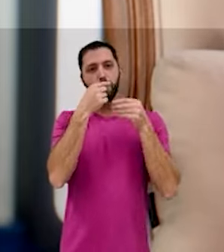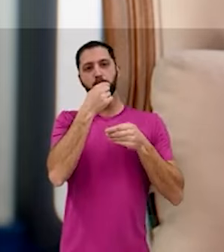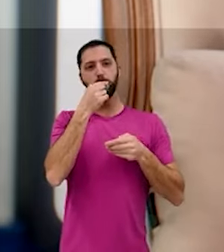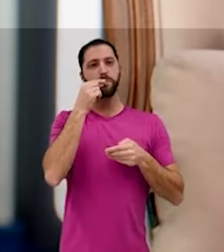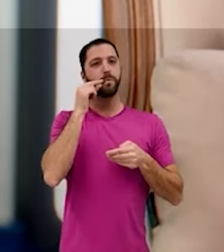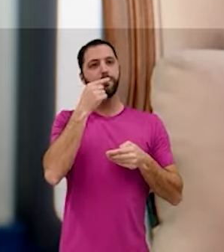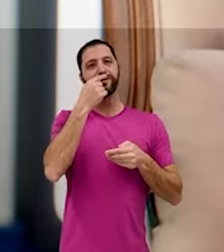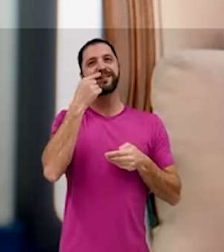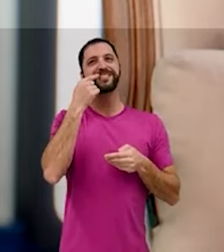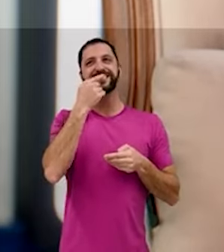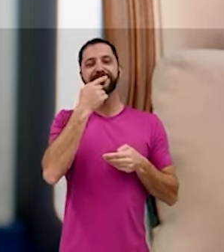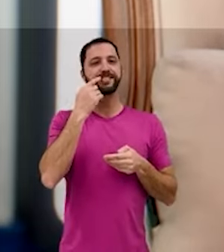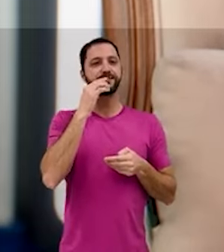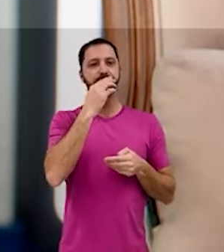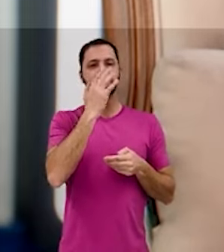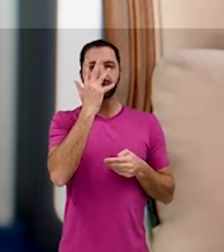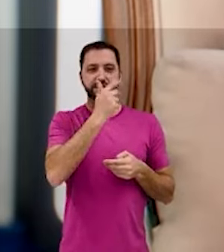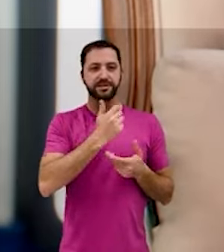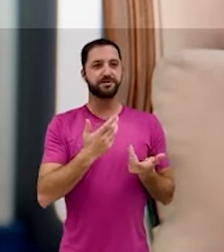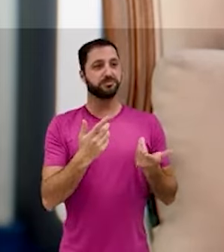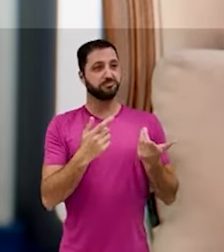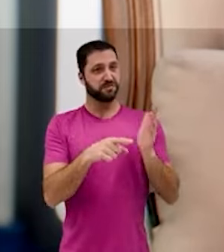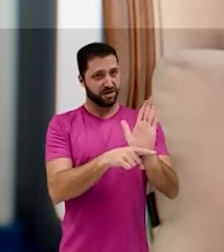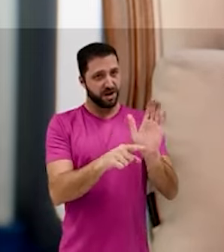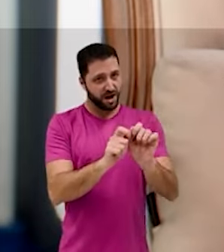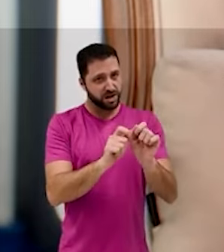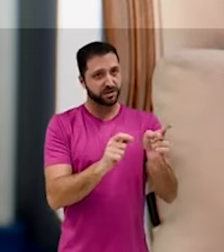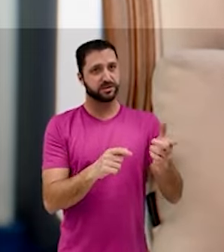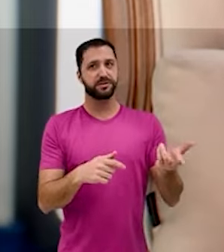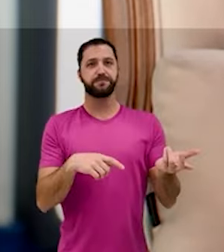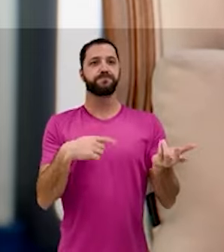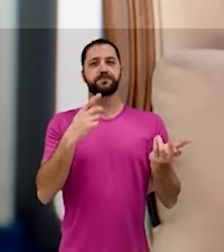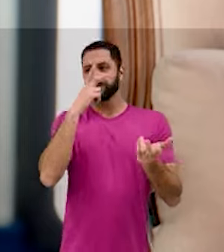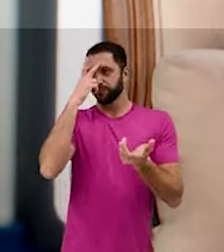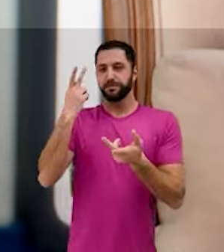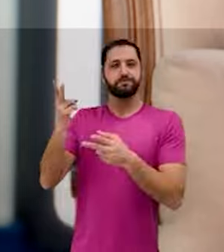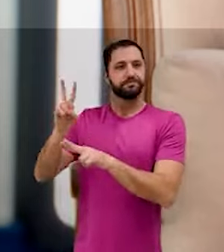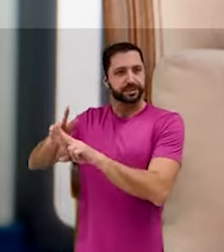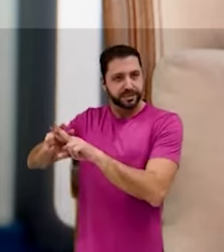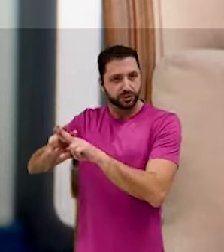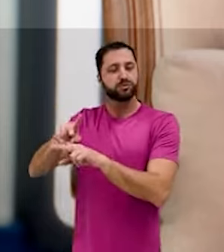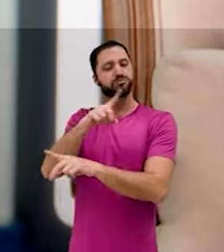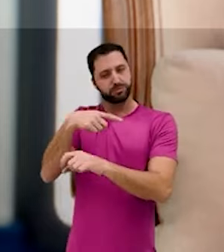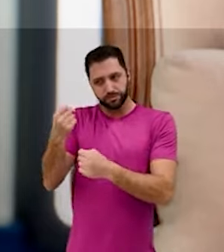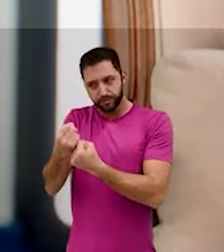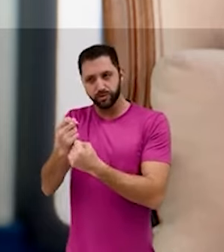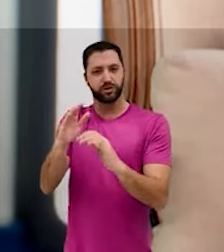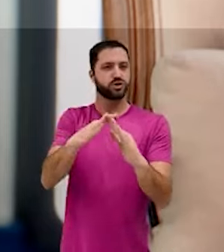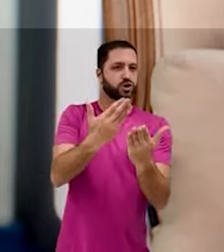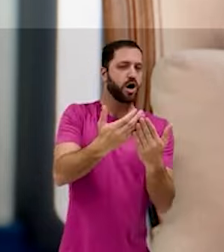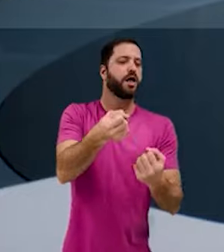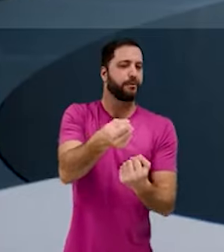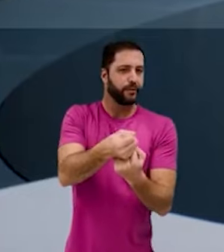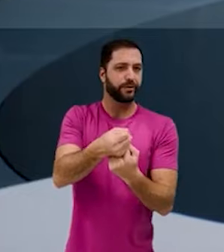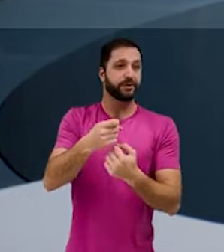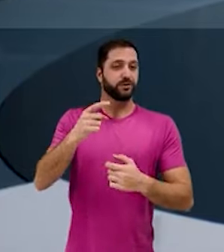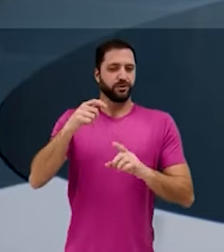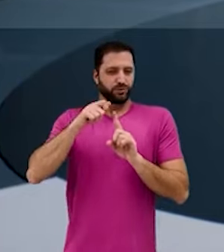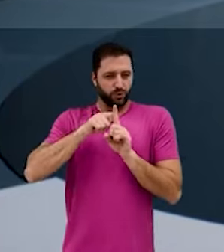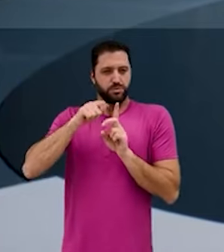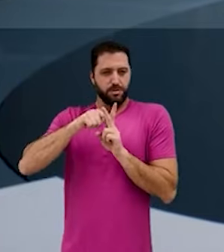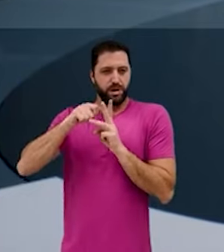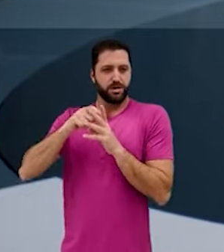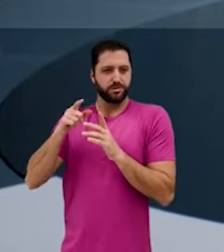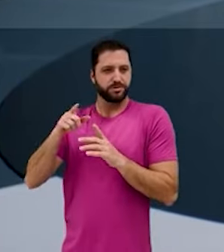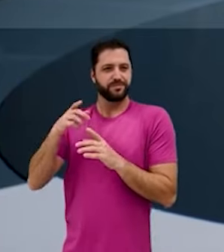Na educação, a gente leva cursos para mulheres em vulnerabilidade social também. E na penitenciária. Então, todo